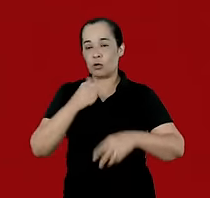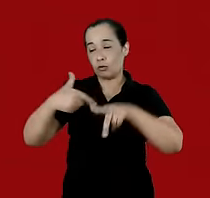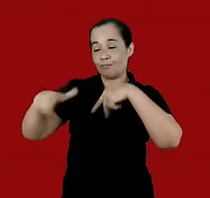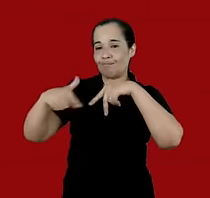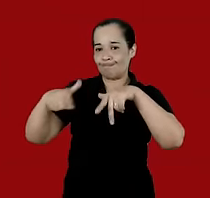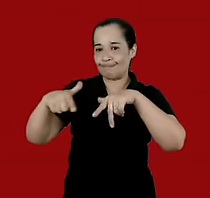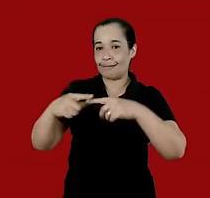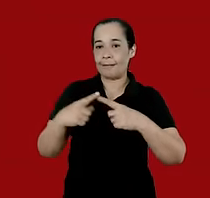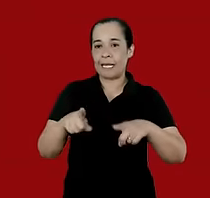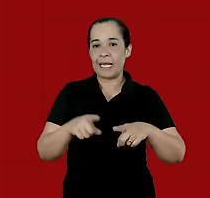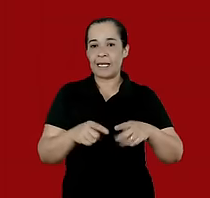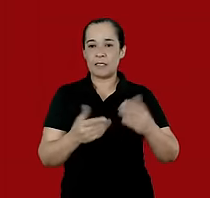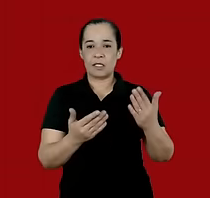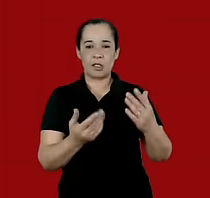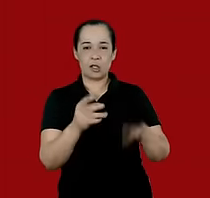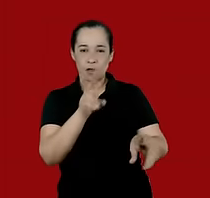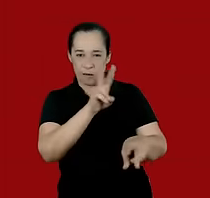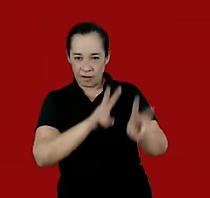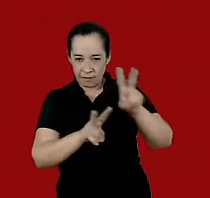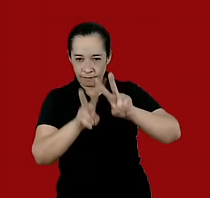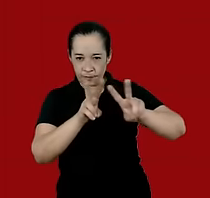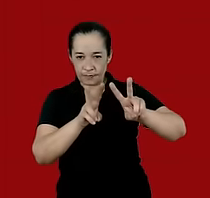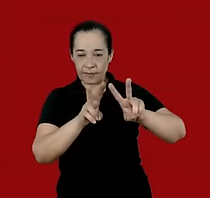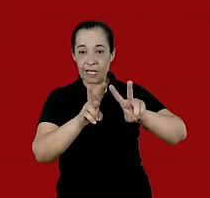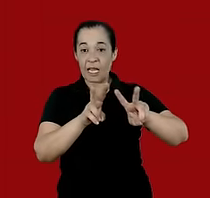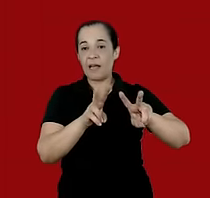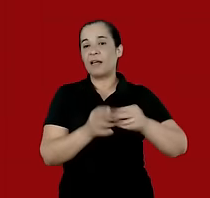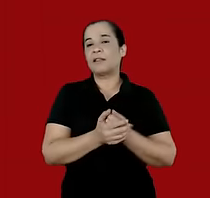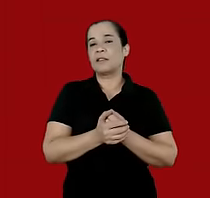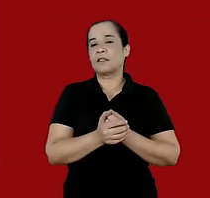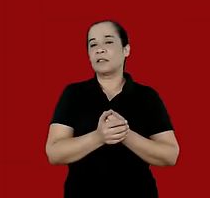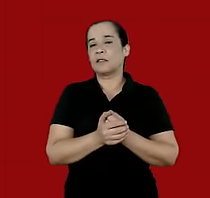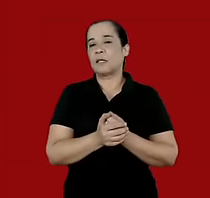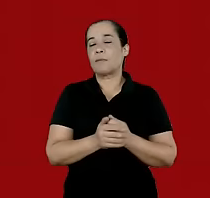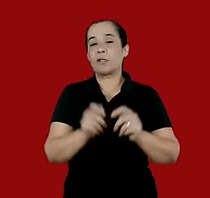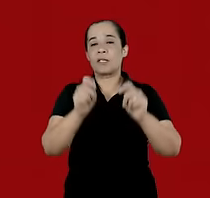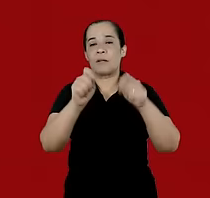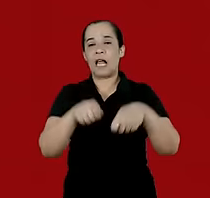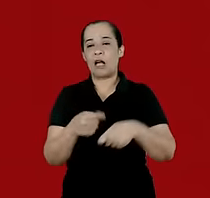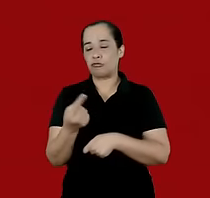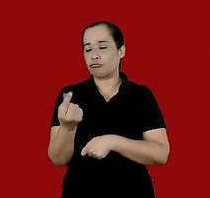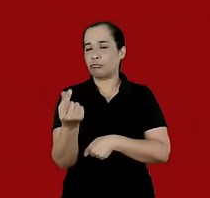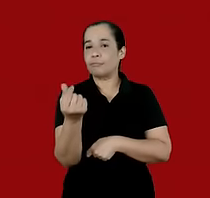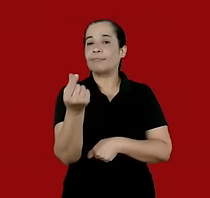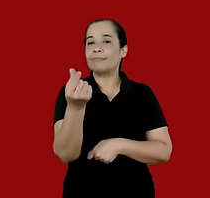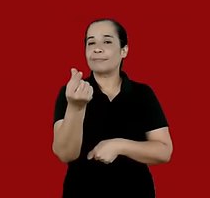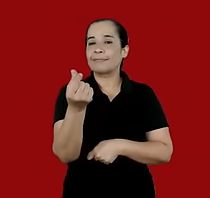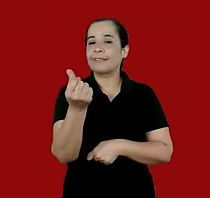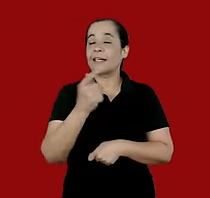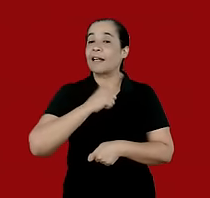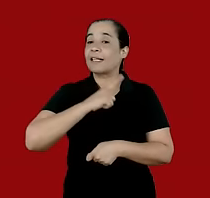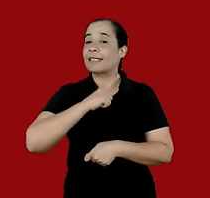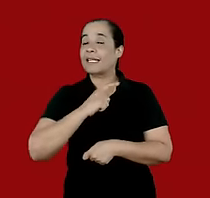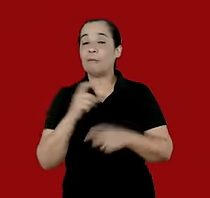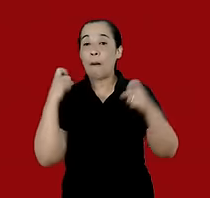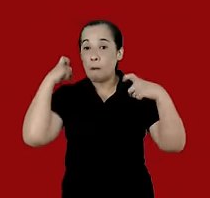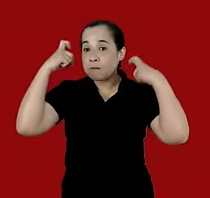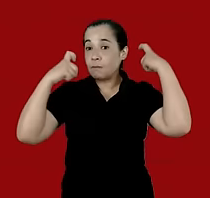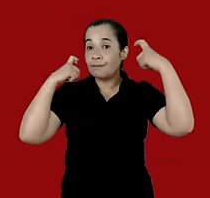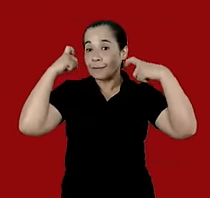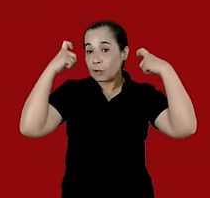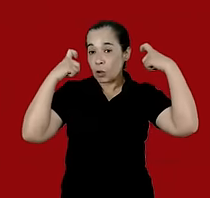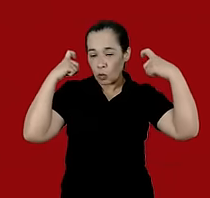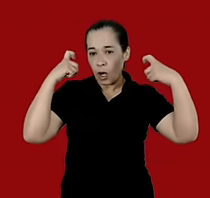olha eh a parte de condições financeiras a gente vê que existe também uma preocupação dos governos